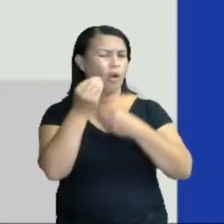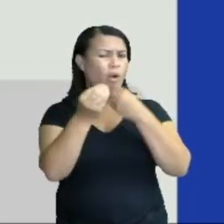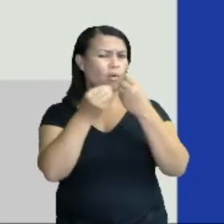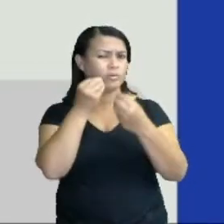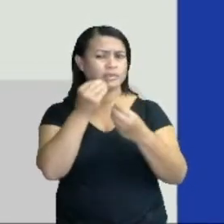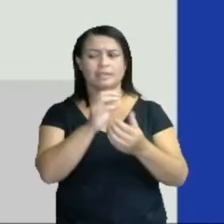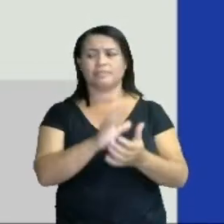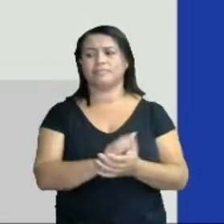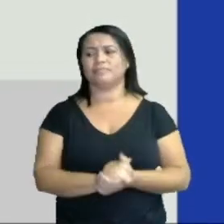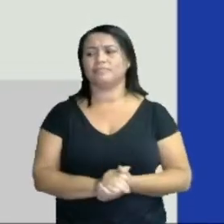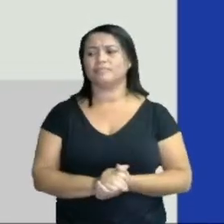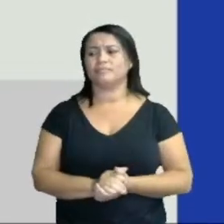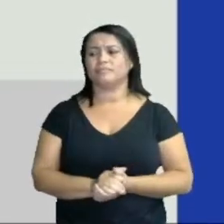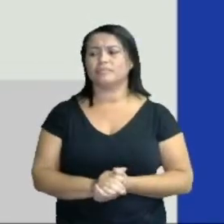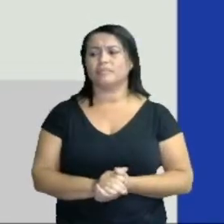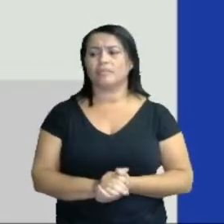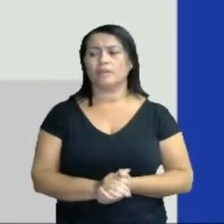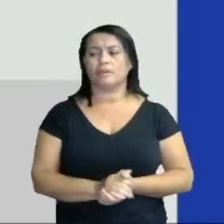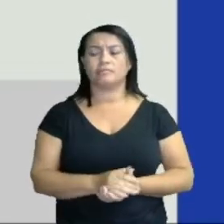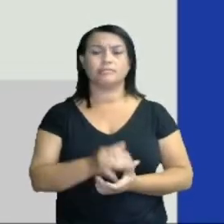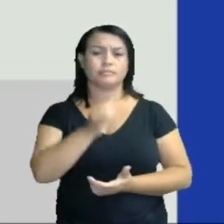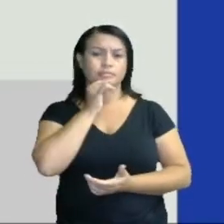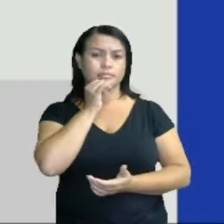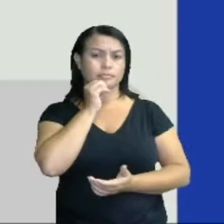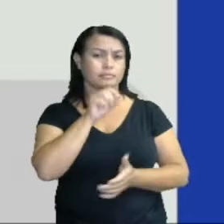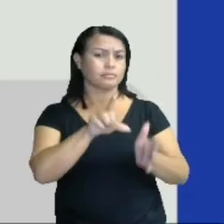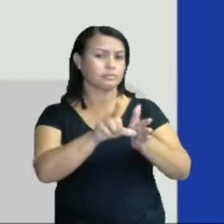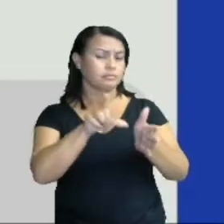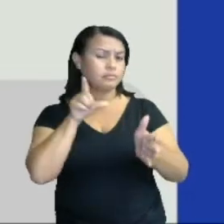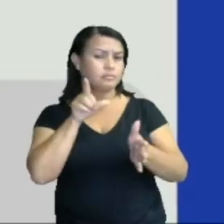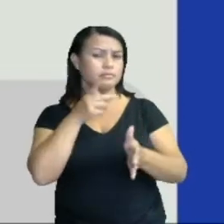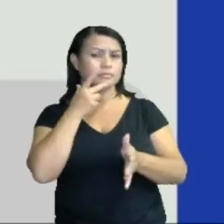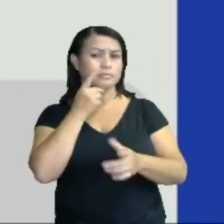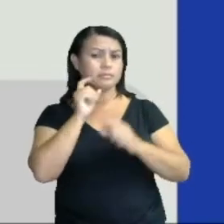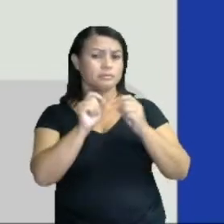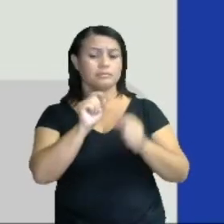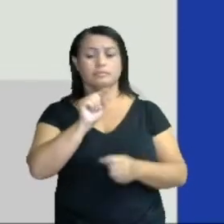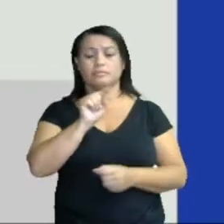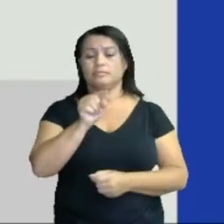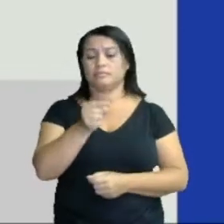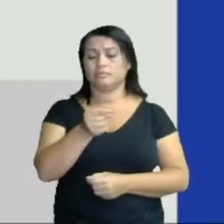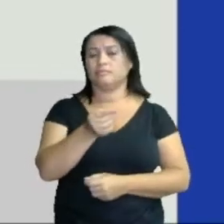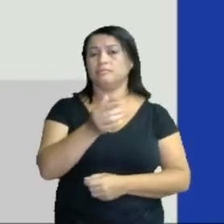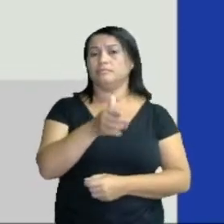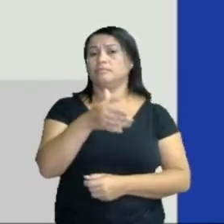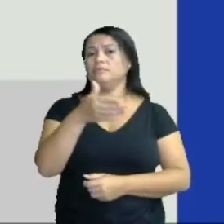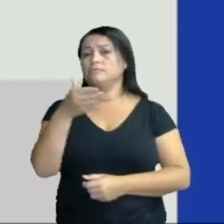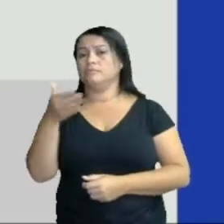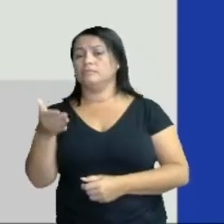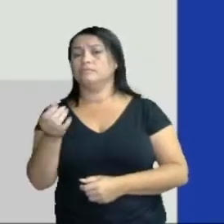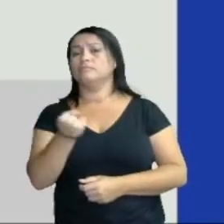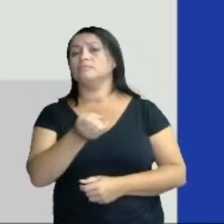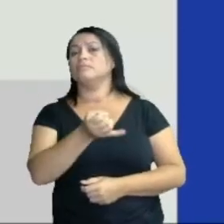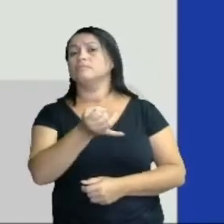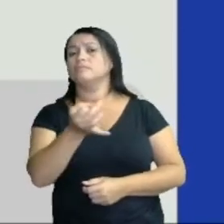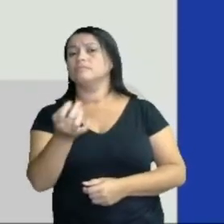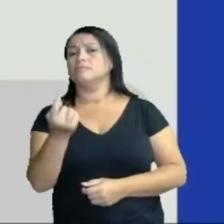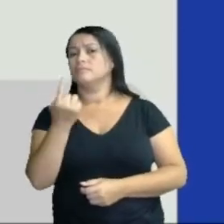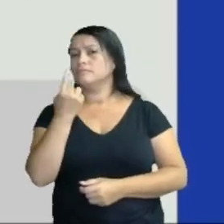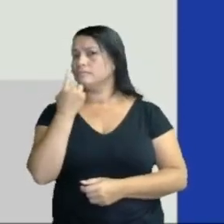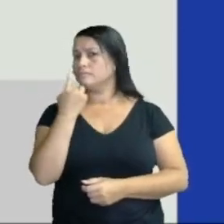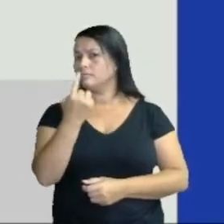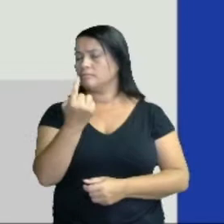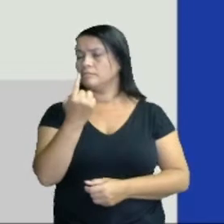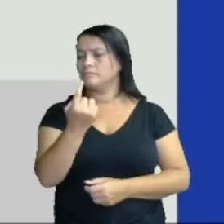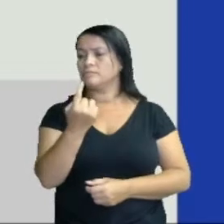número? Vê só. Esse exemplo anterior, eu estava lendo com vocês o seguinte. Depois da vírgula, nós contamos o quê? Uma casa. Essa